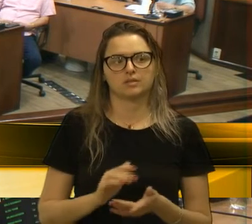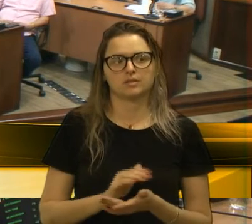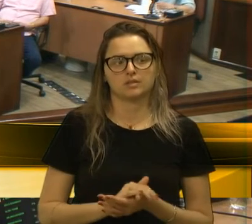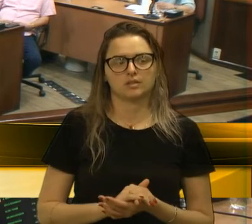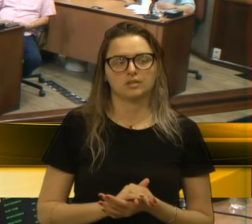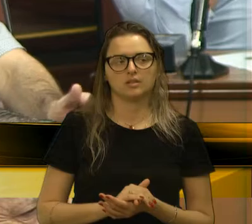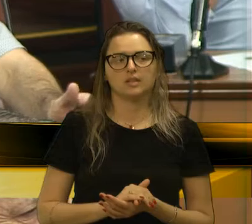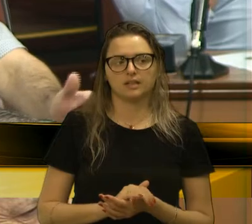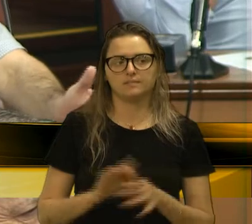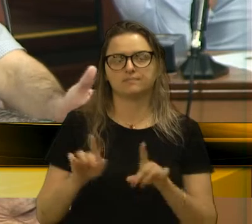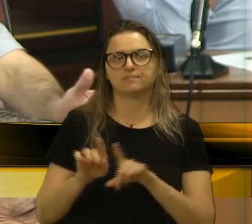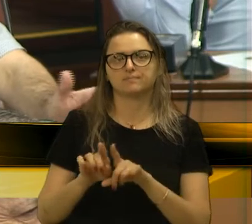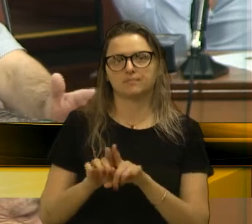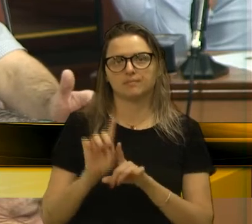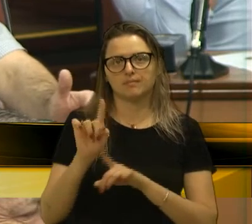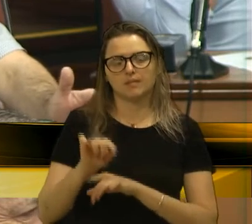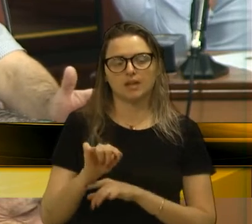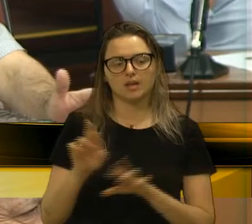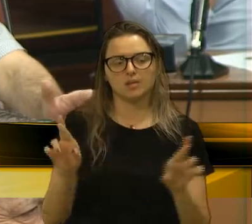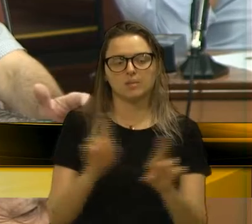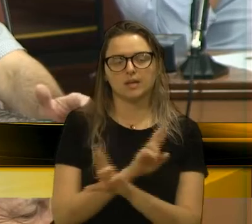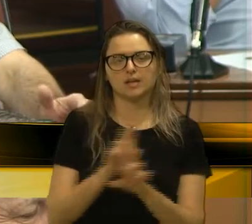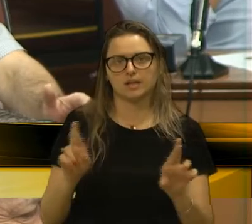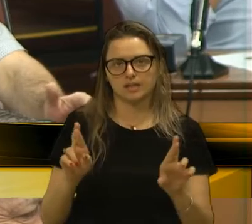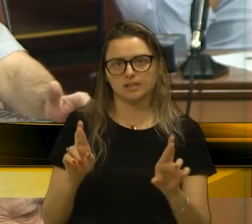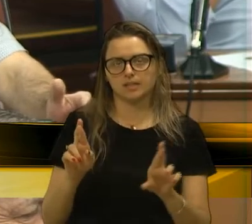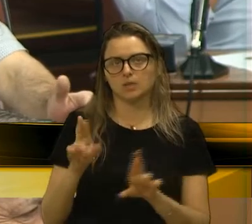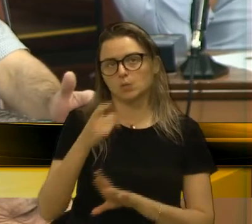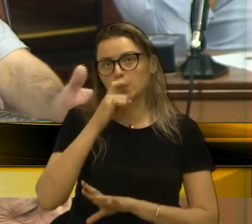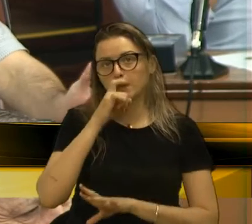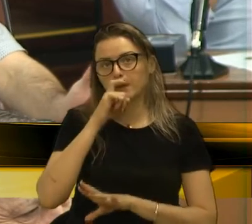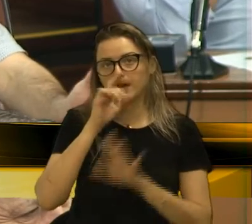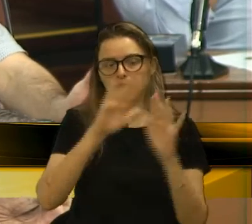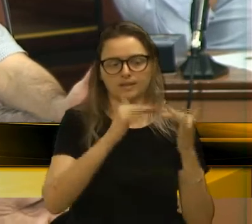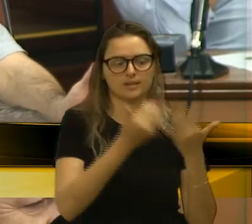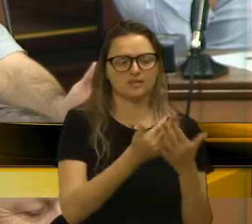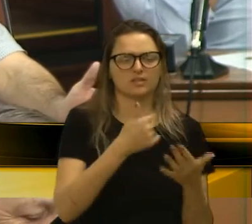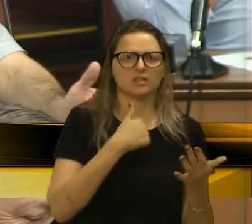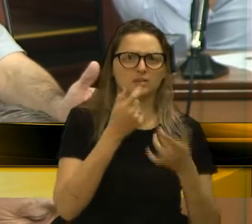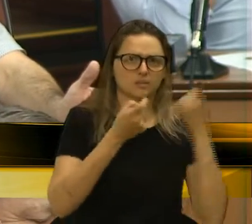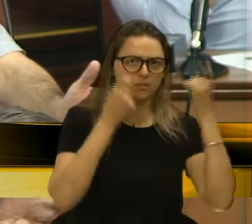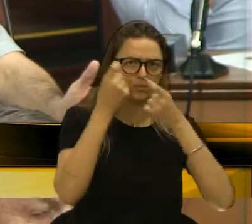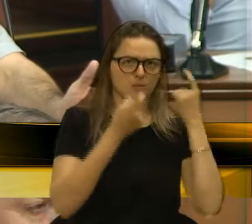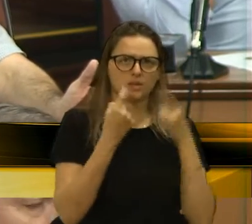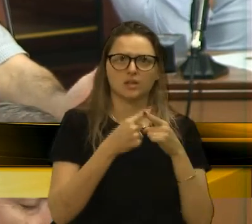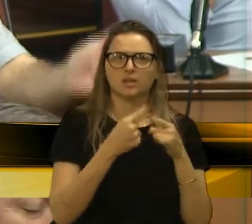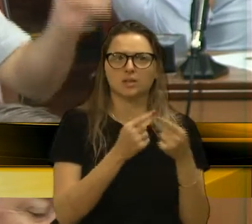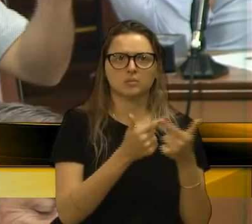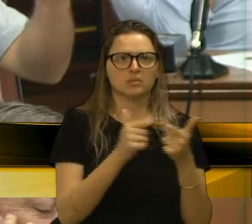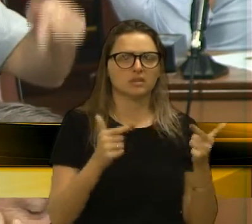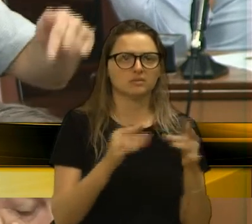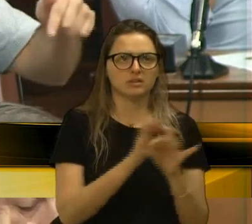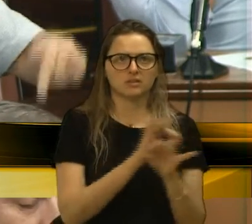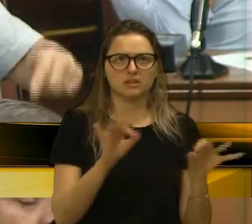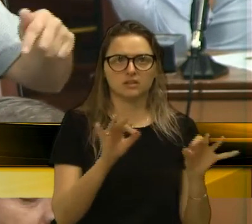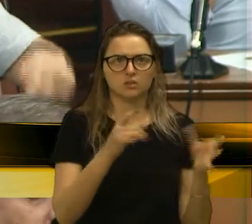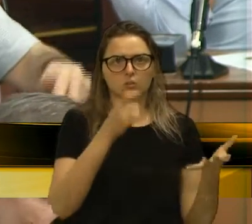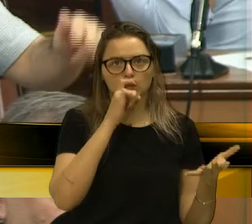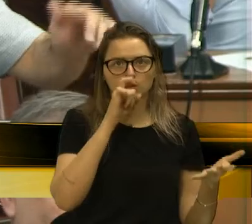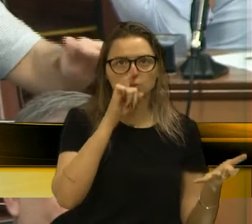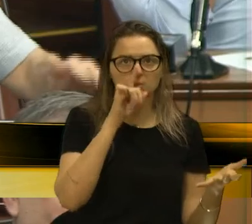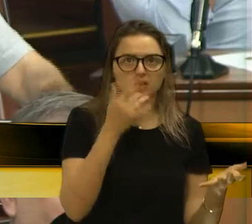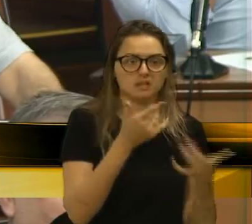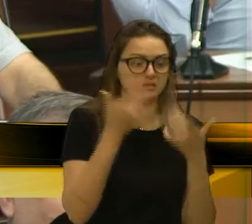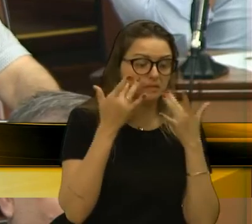eu recebi ligação de pais da escola onde esse menino estudava, e preocupados, porque eles não tiveram nenhuma orientação. Os pais estão até este momento